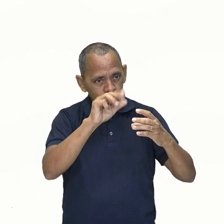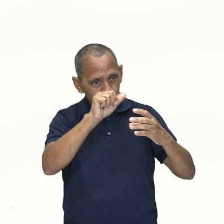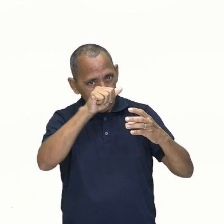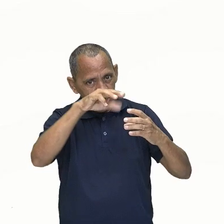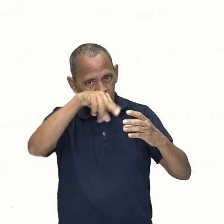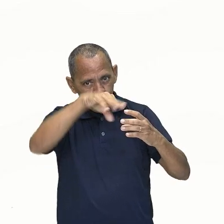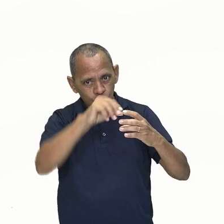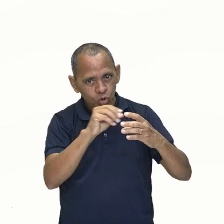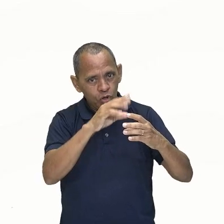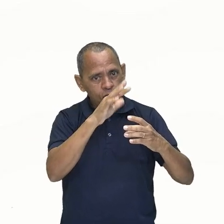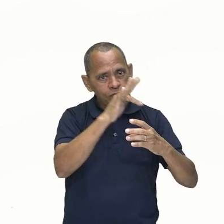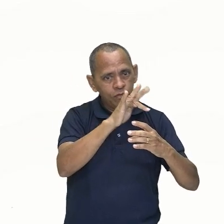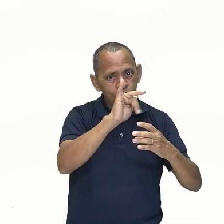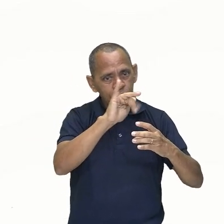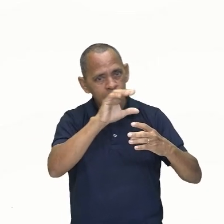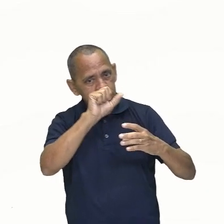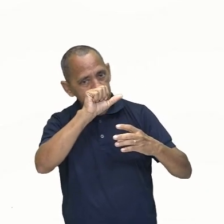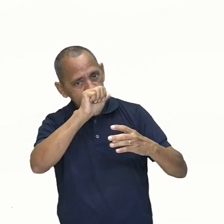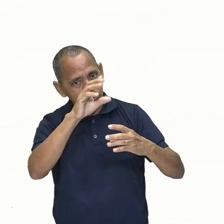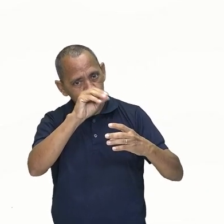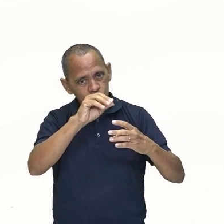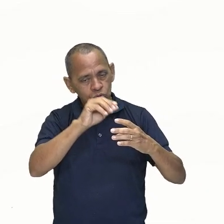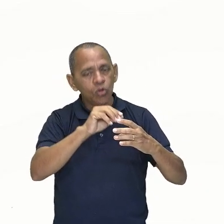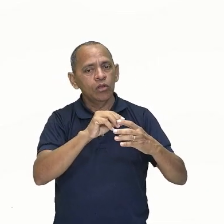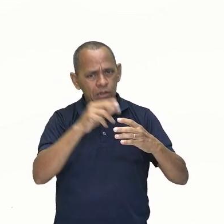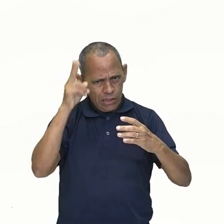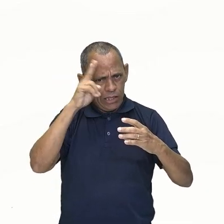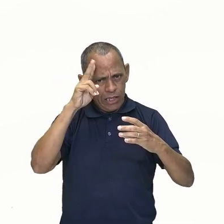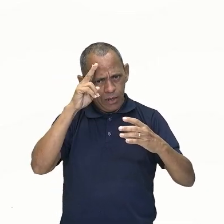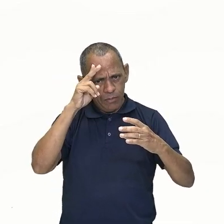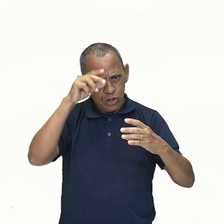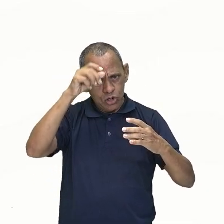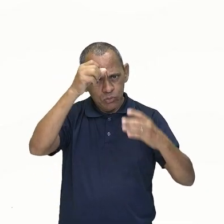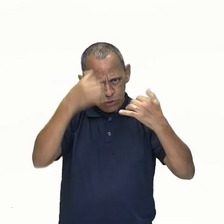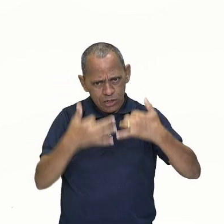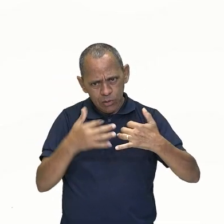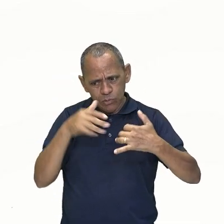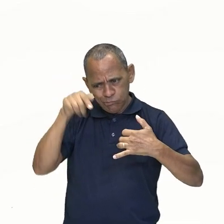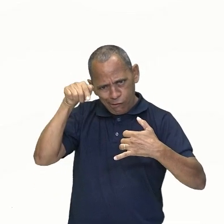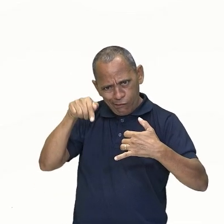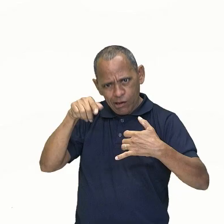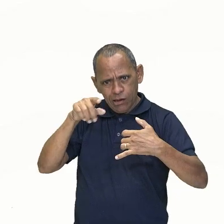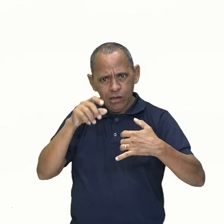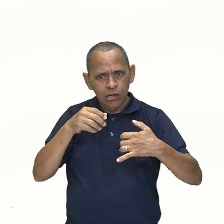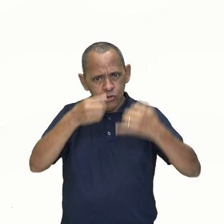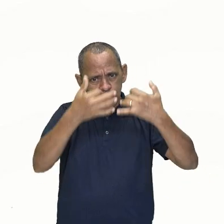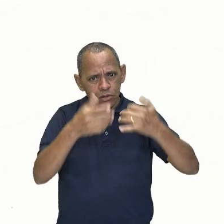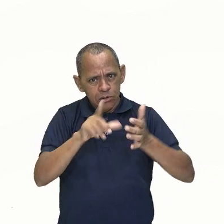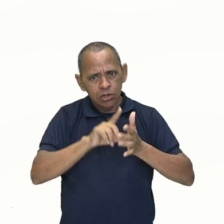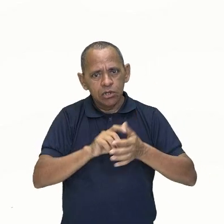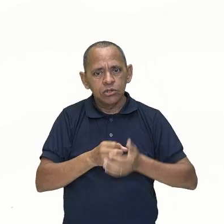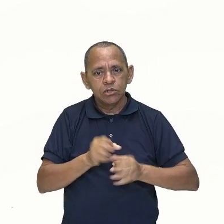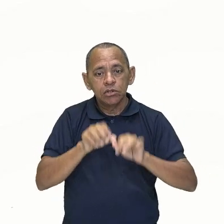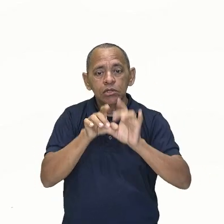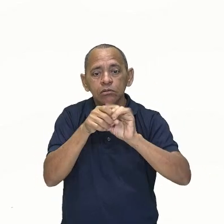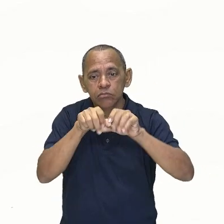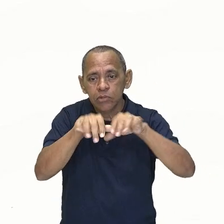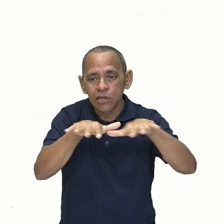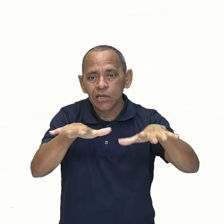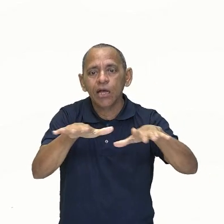um processo chamado de fissão, como a gente já viu, liberando uma quantidade extrema de calor,